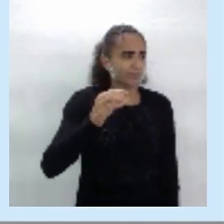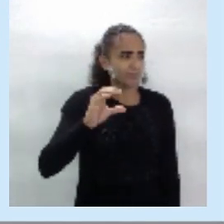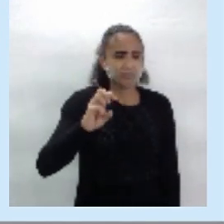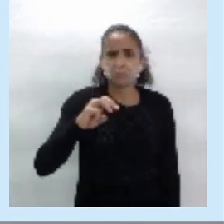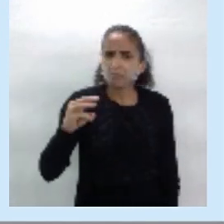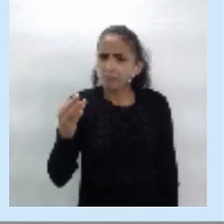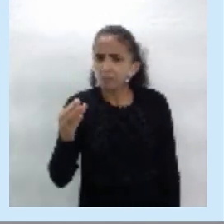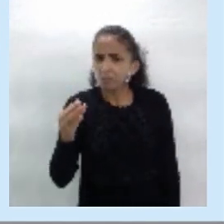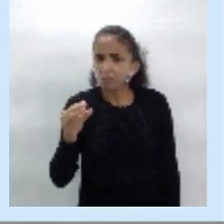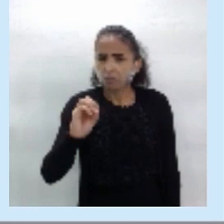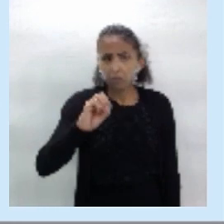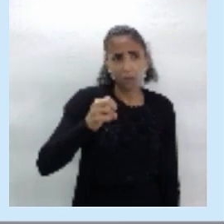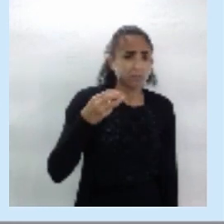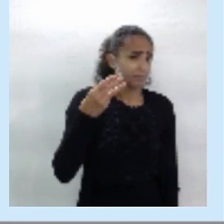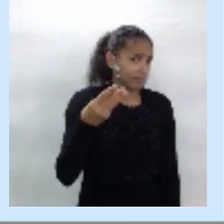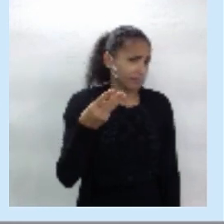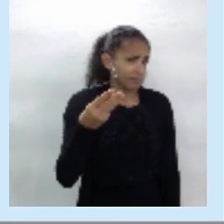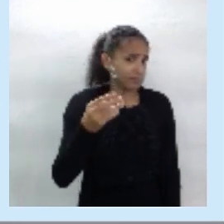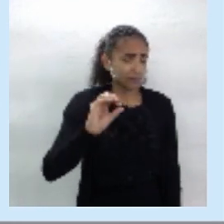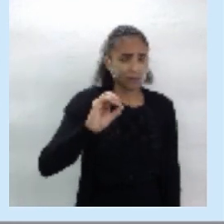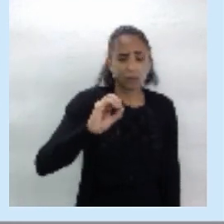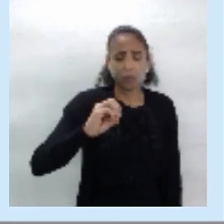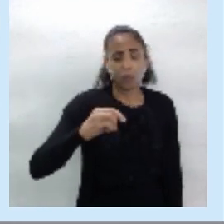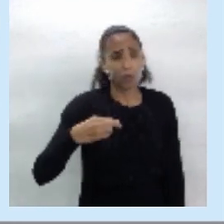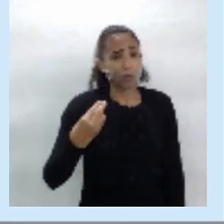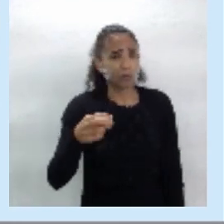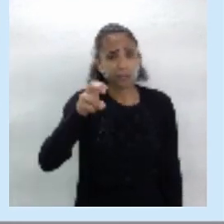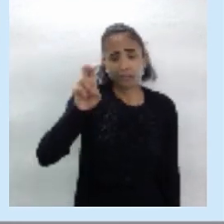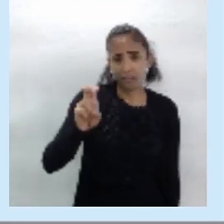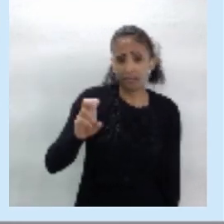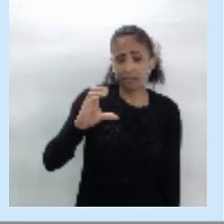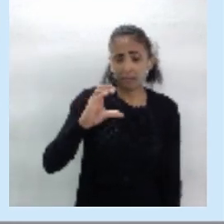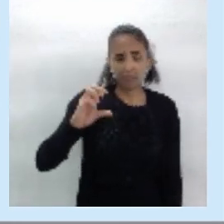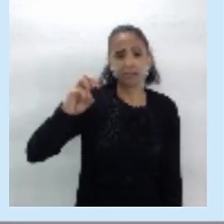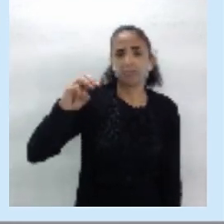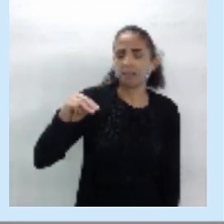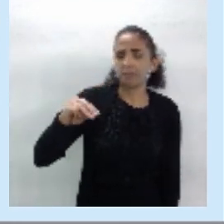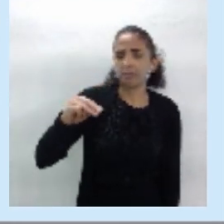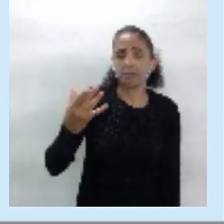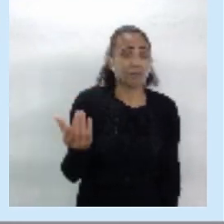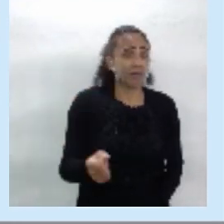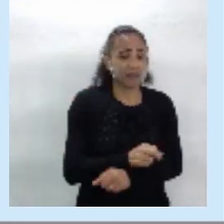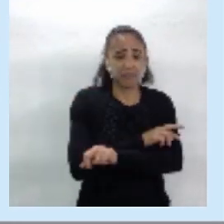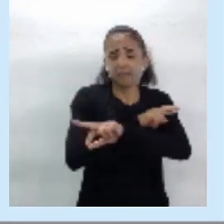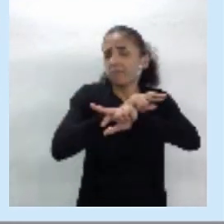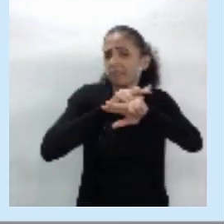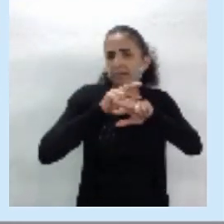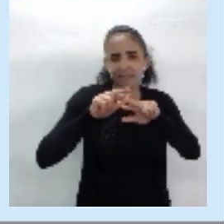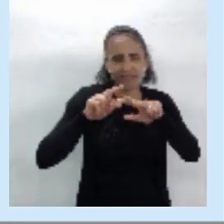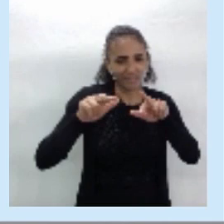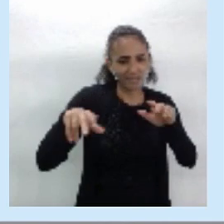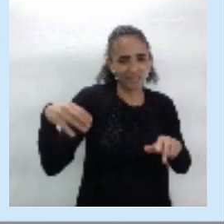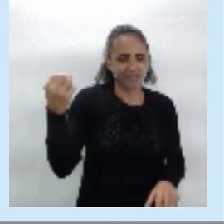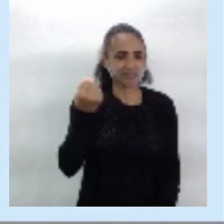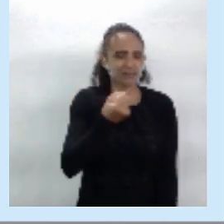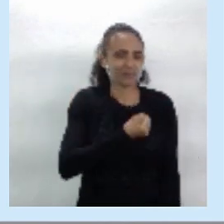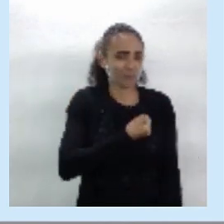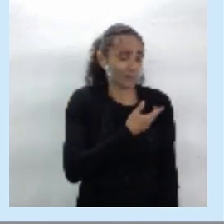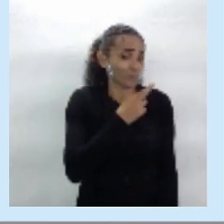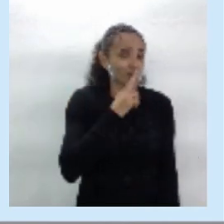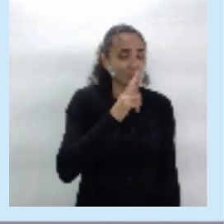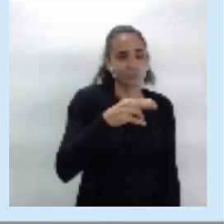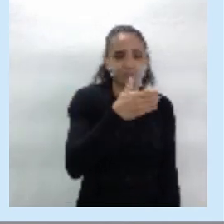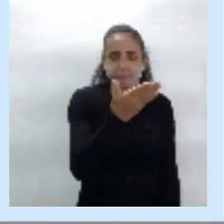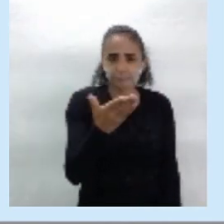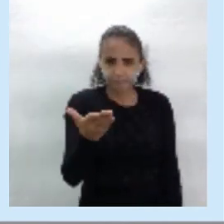3 centímetros, é 5 centímetros, é 1,5 centímetros. Vão aparecer mais de uma resposta.